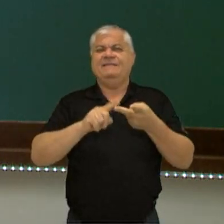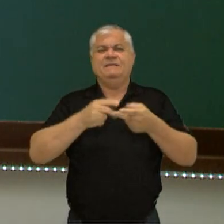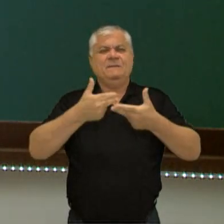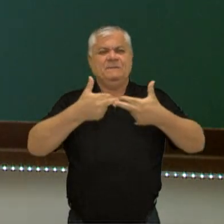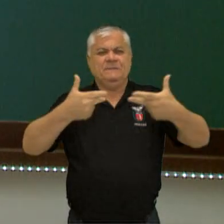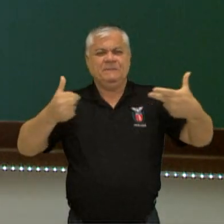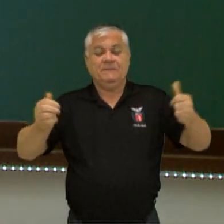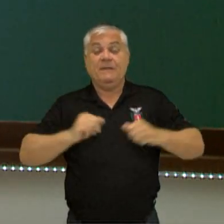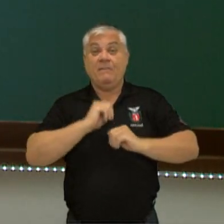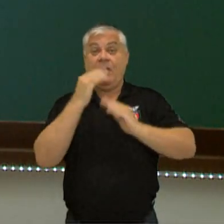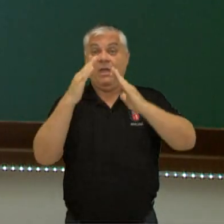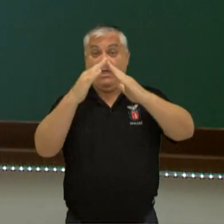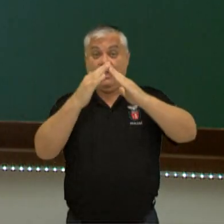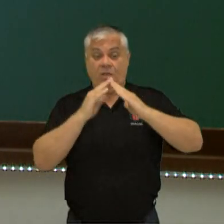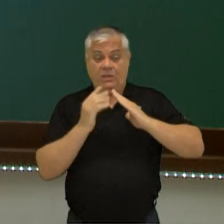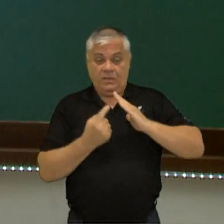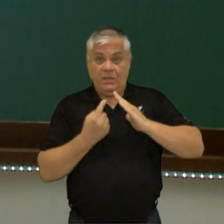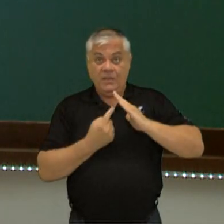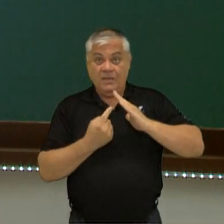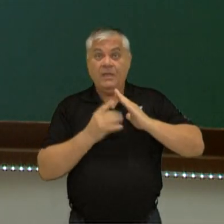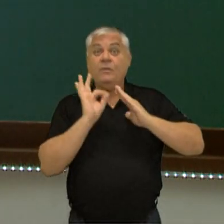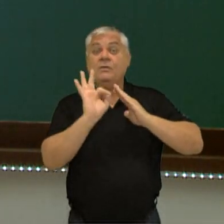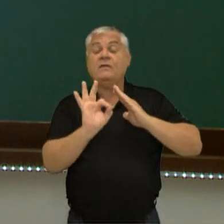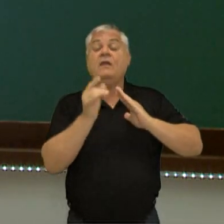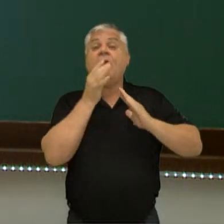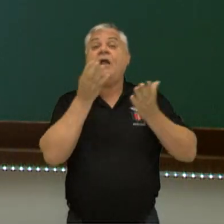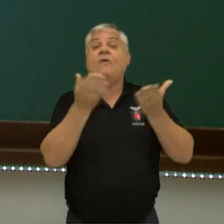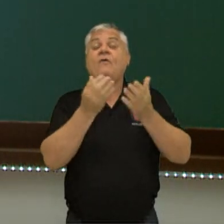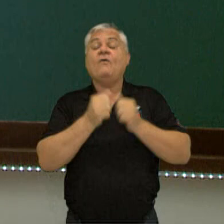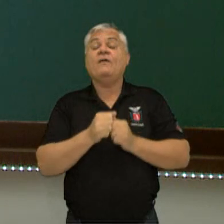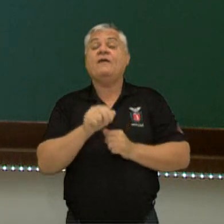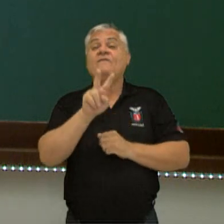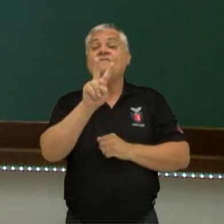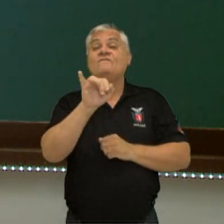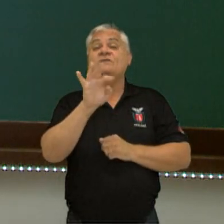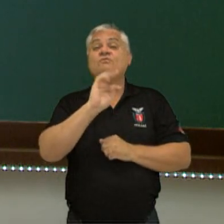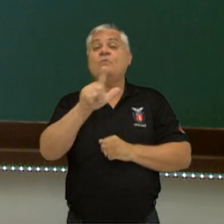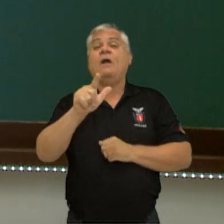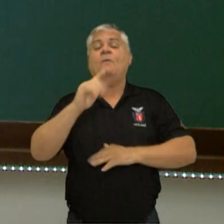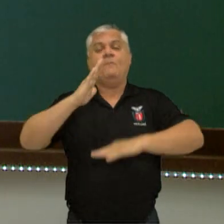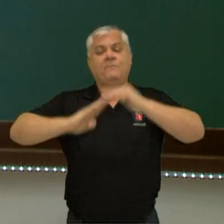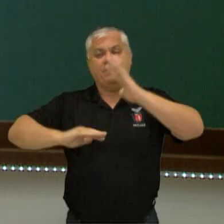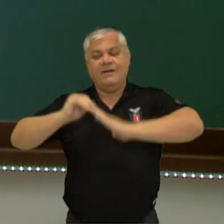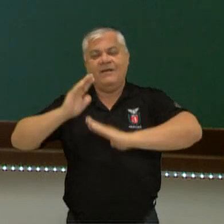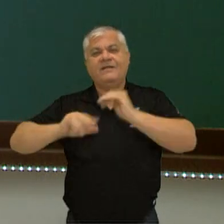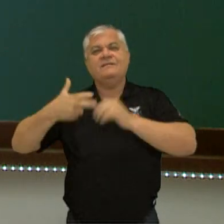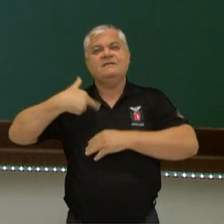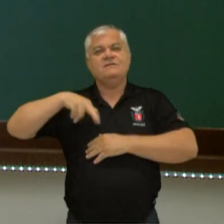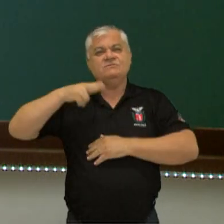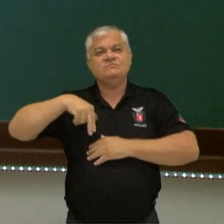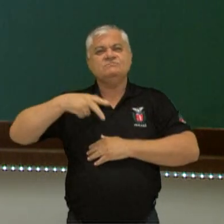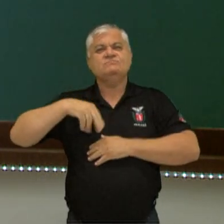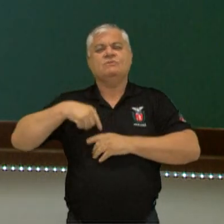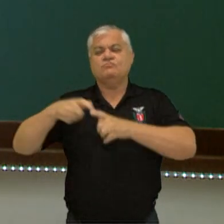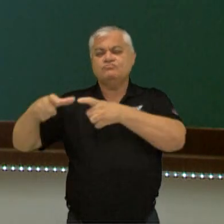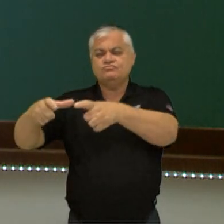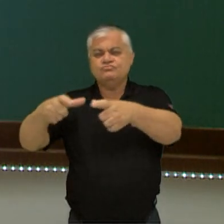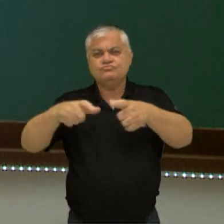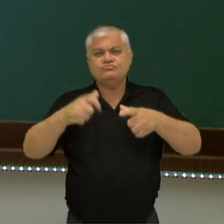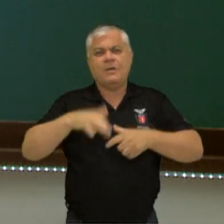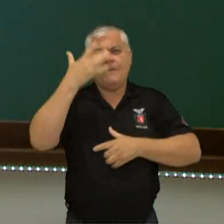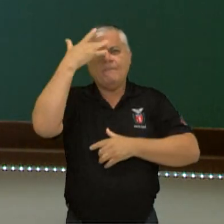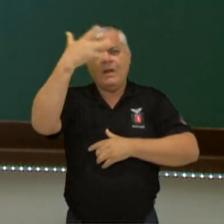social, surge uma nova modalidade, que é a virtualização também das práticas, nos terreiros, nas igrejas,